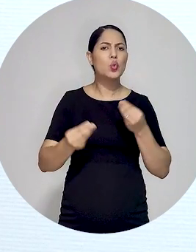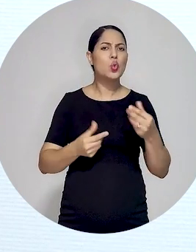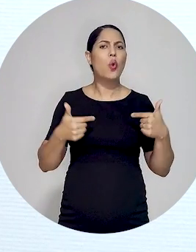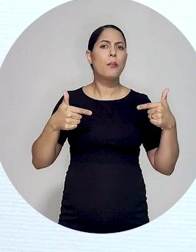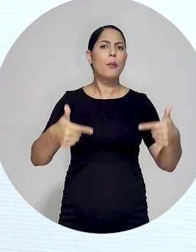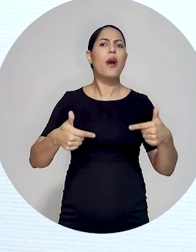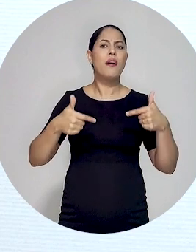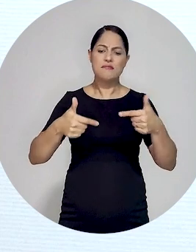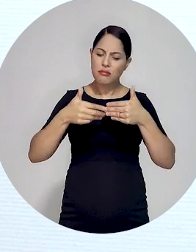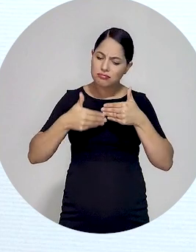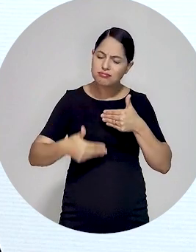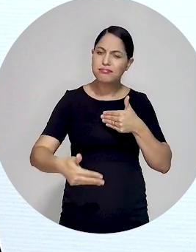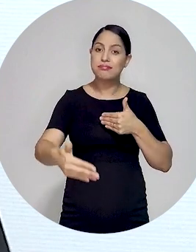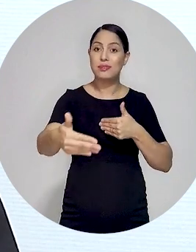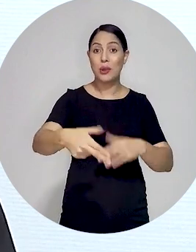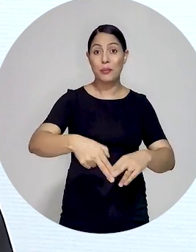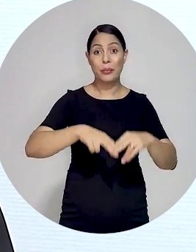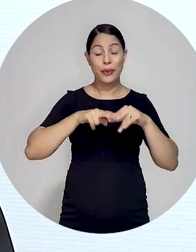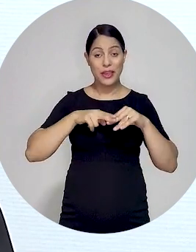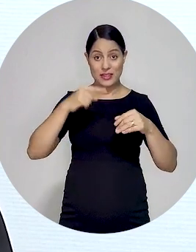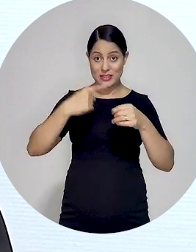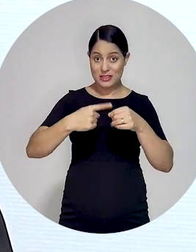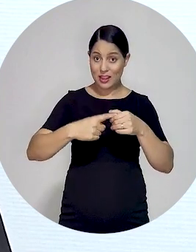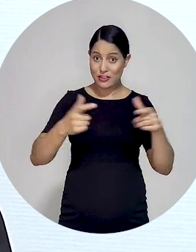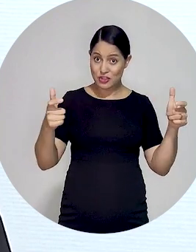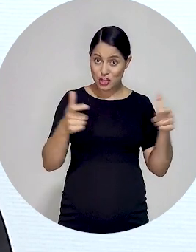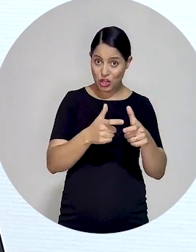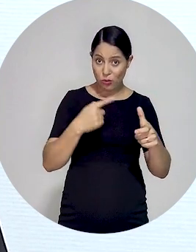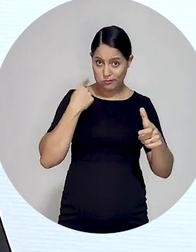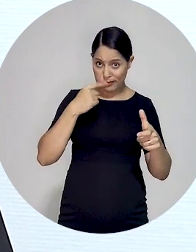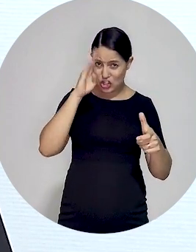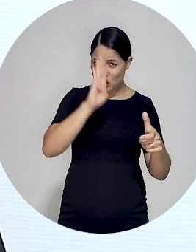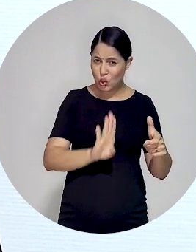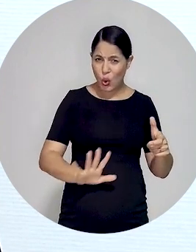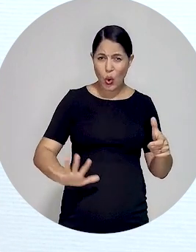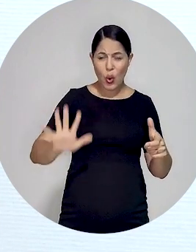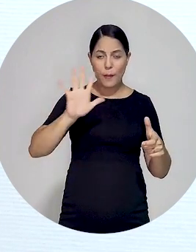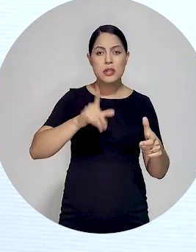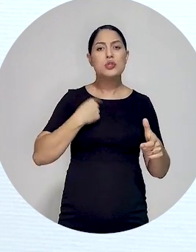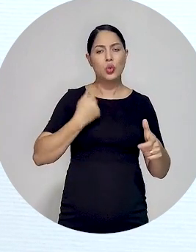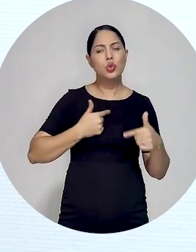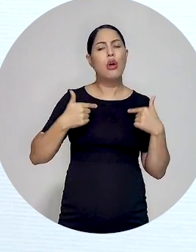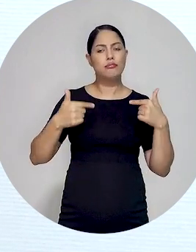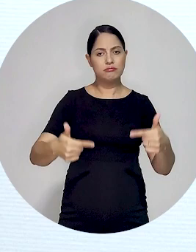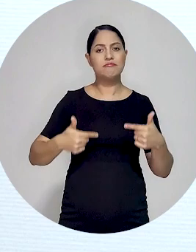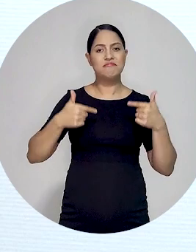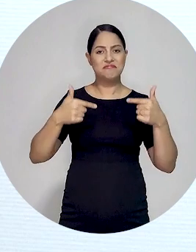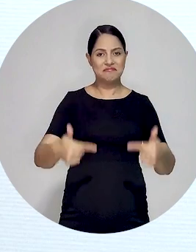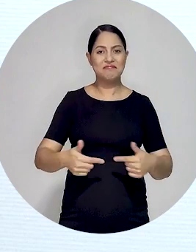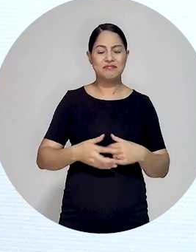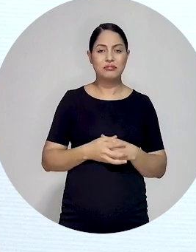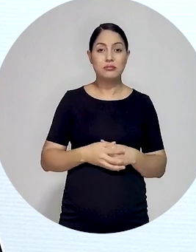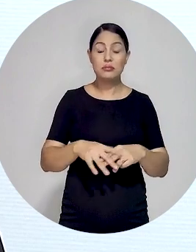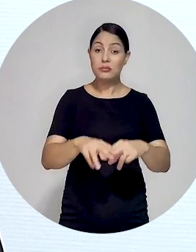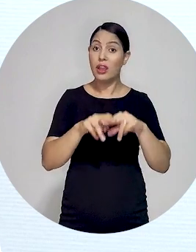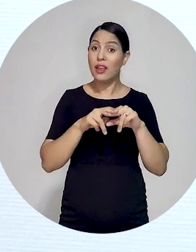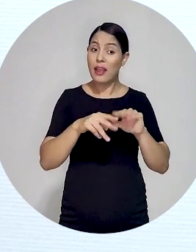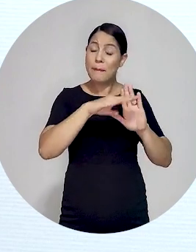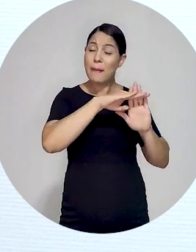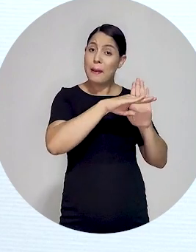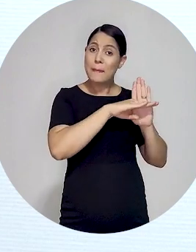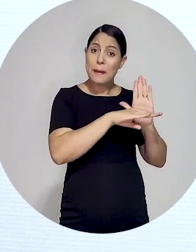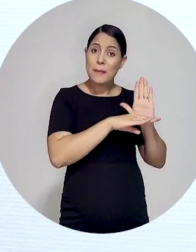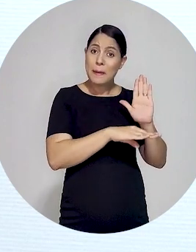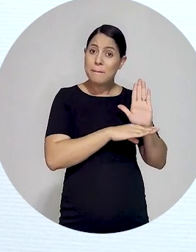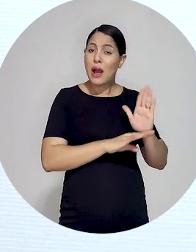continuação das ações, até porque já tem sido feito ações na interiorização em todo o Brasil, de forma que este grande vetor,